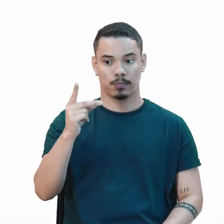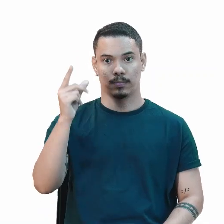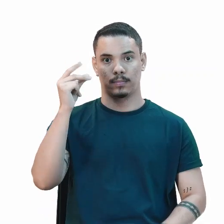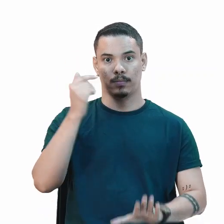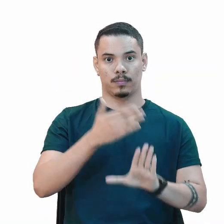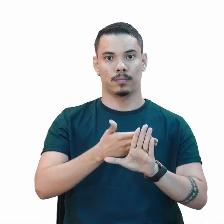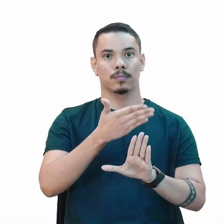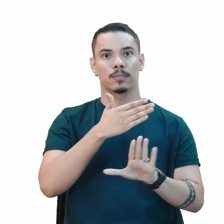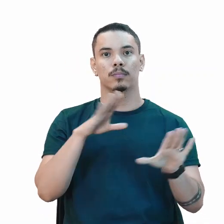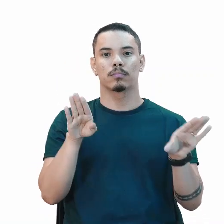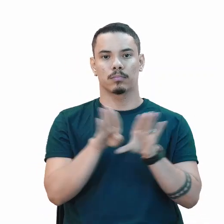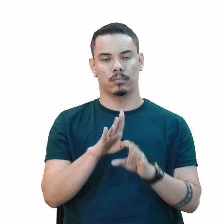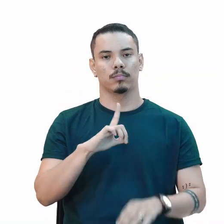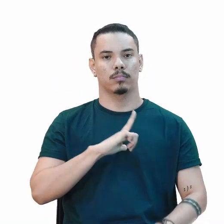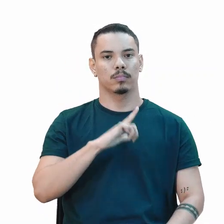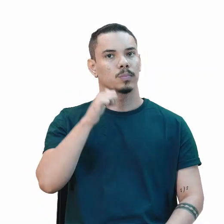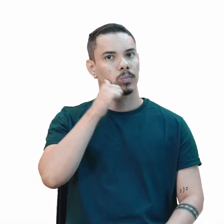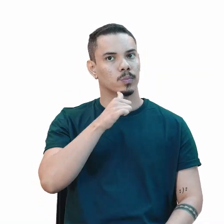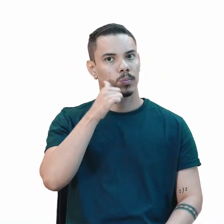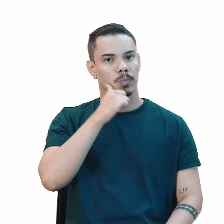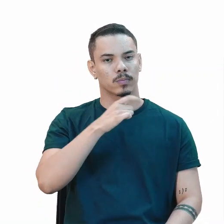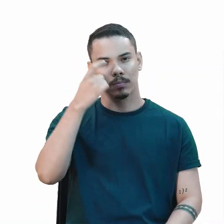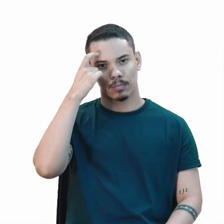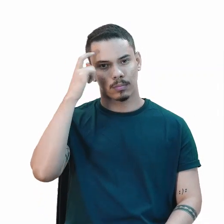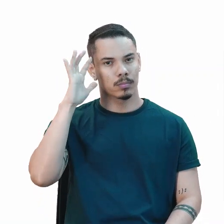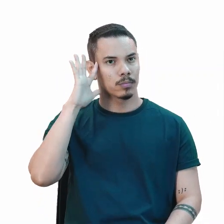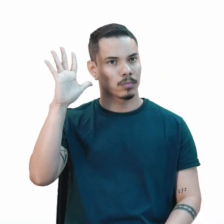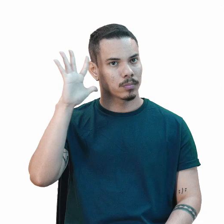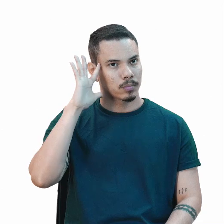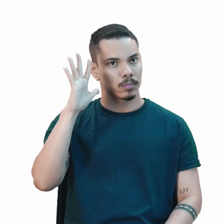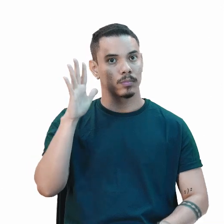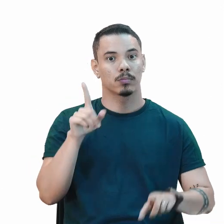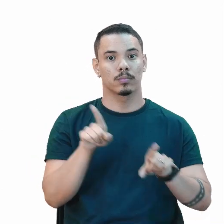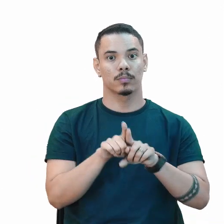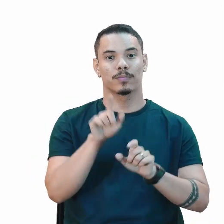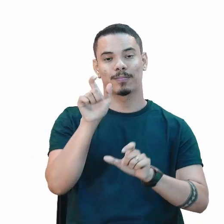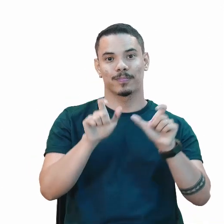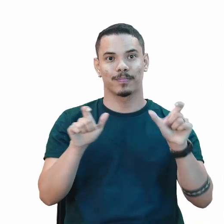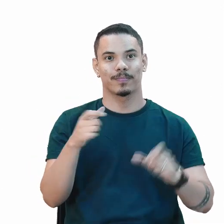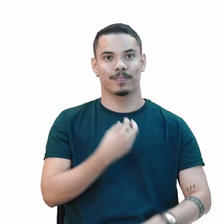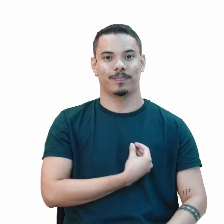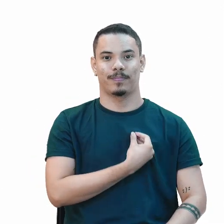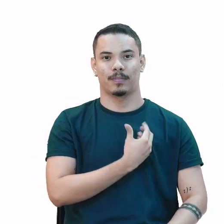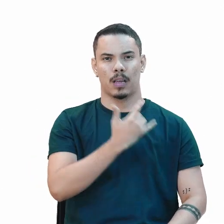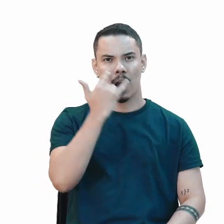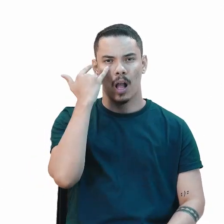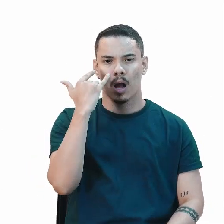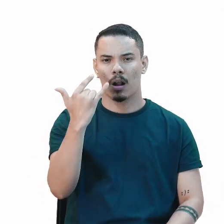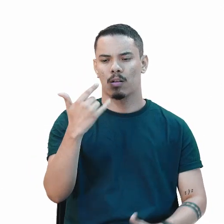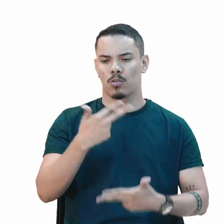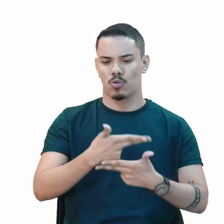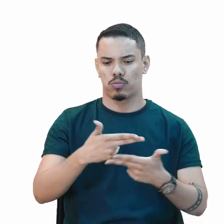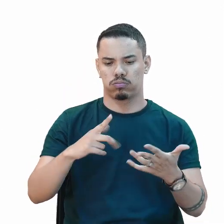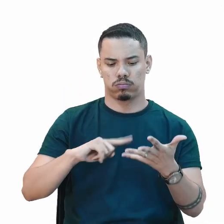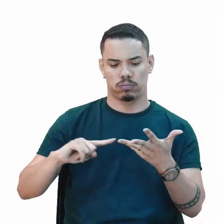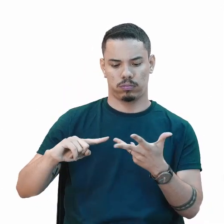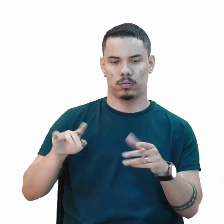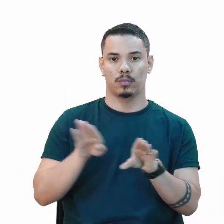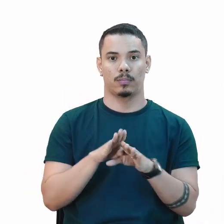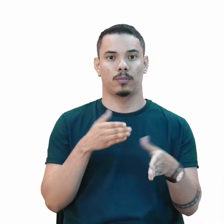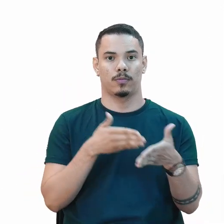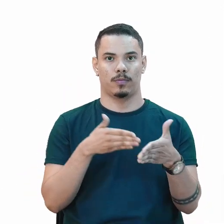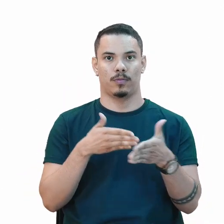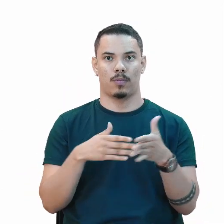também teve mulher como pensadora, e uma delas viveu atraída pelas doutrinas e